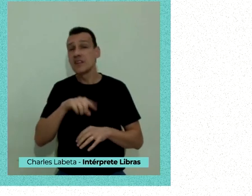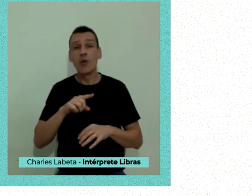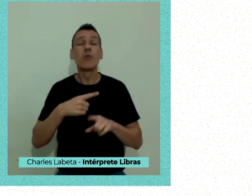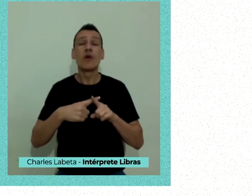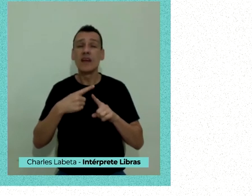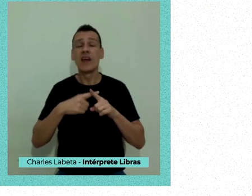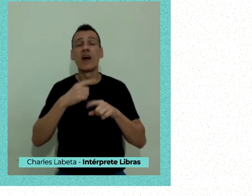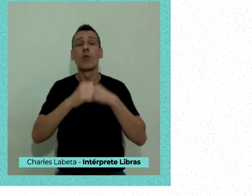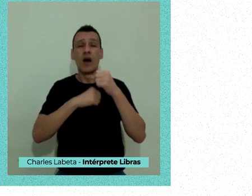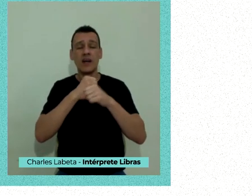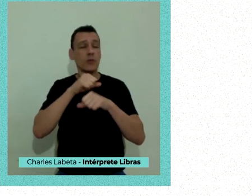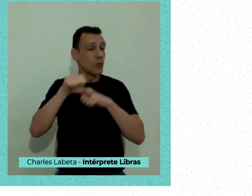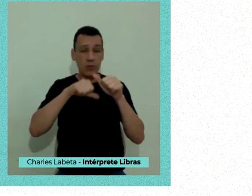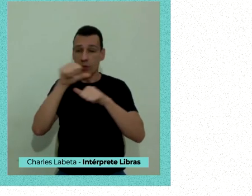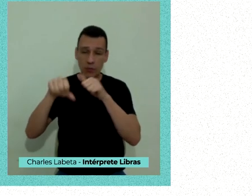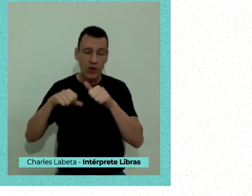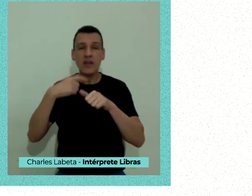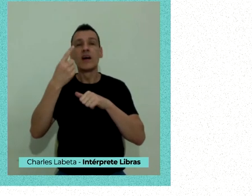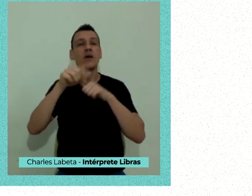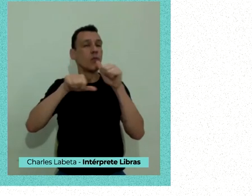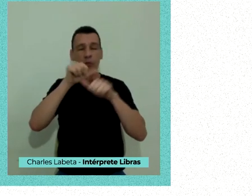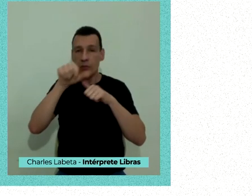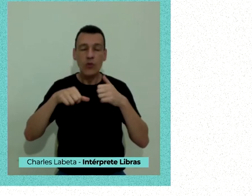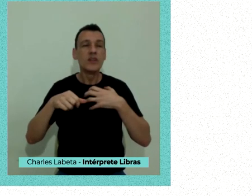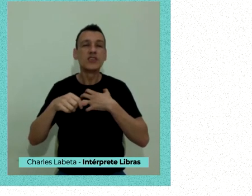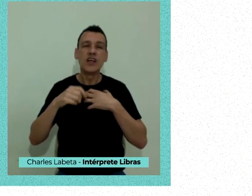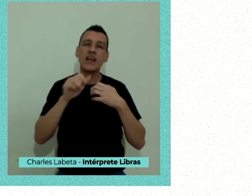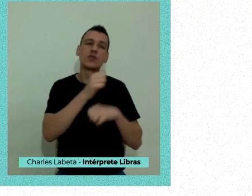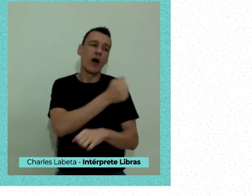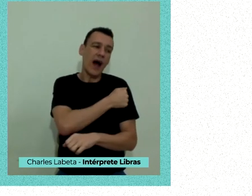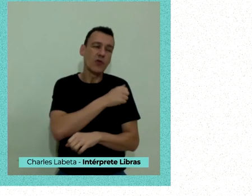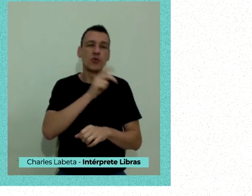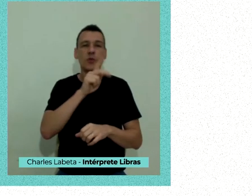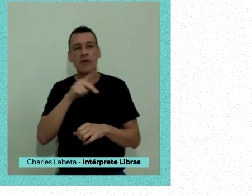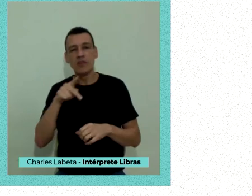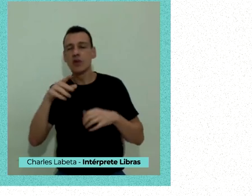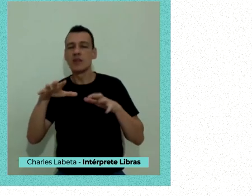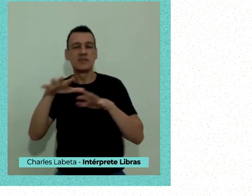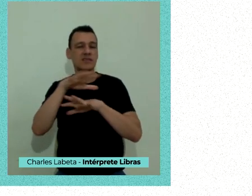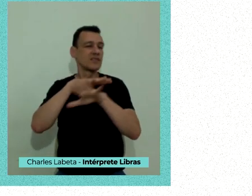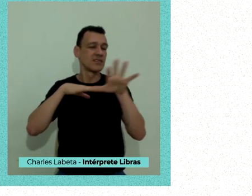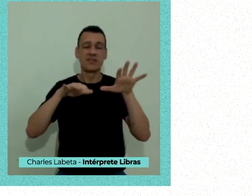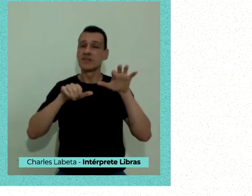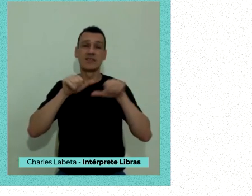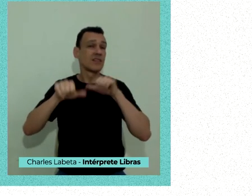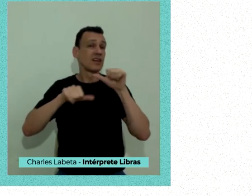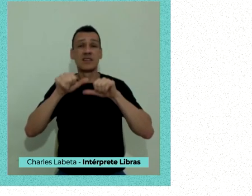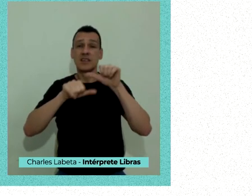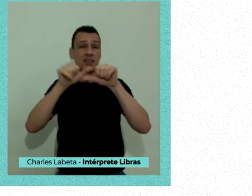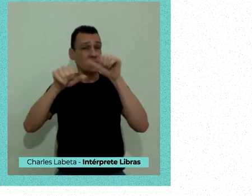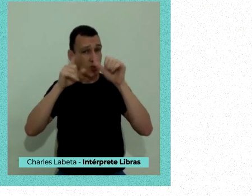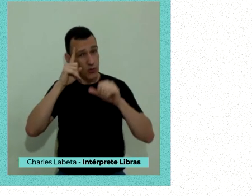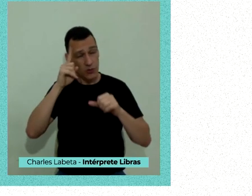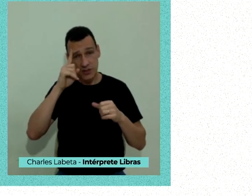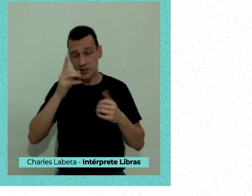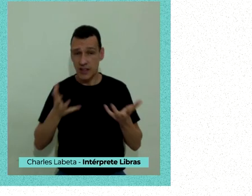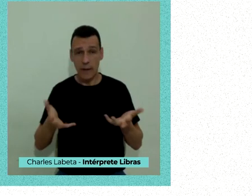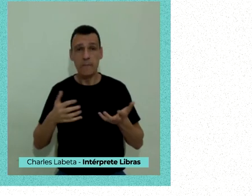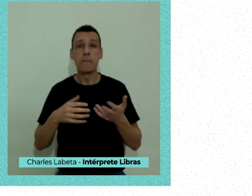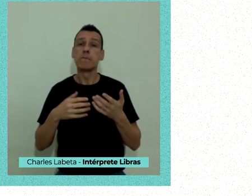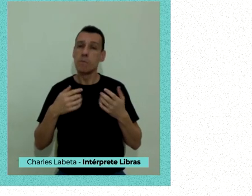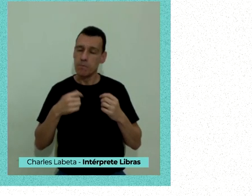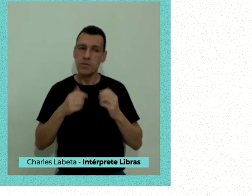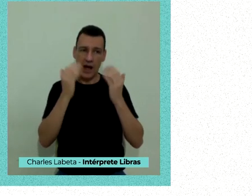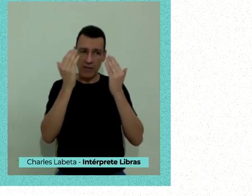é diferente. Né? E nós precisamos ter, sim, a disponibilidade de buscar, de aplicar, de avaliar,